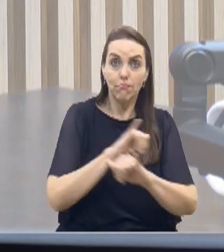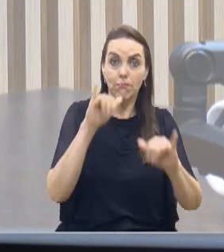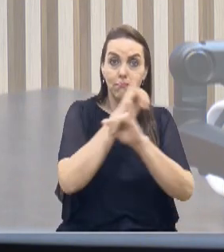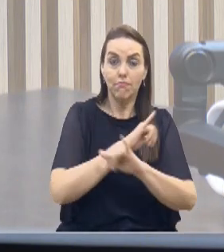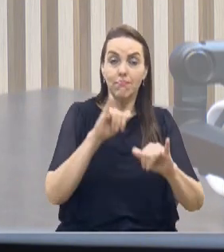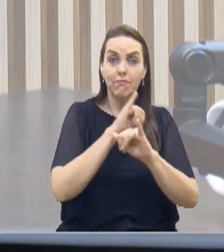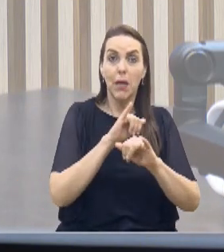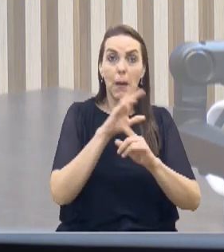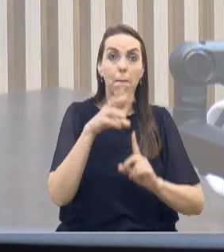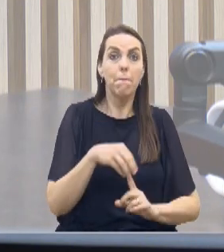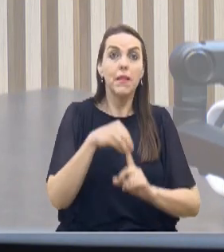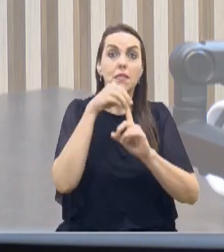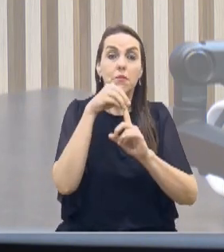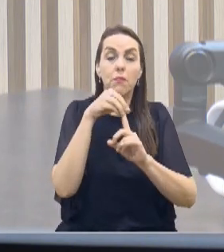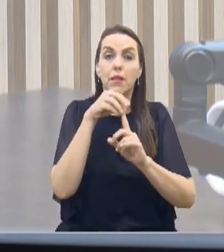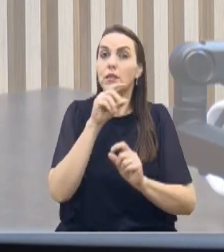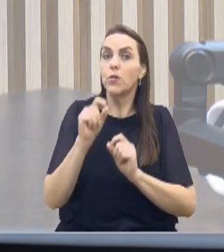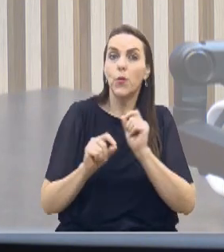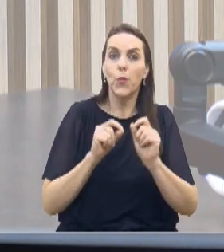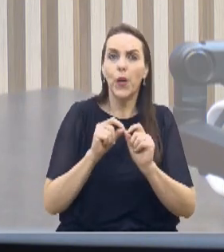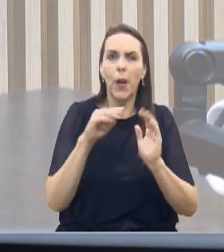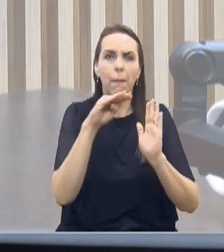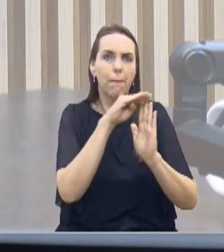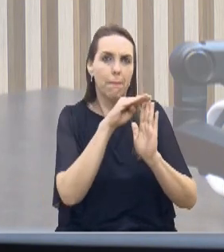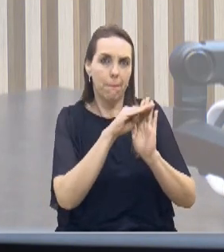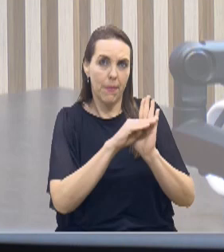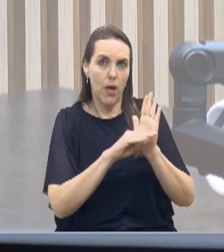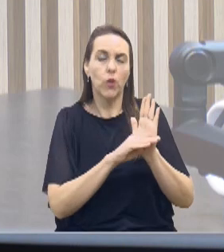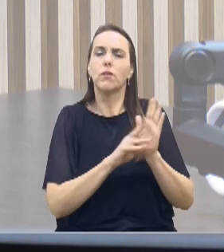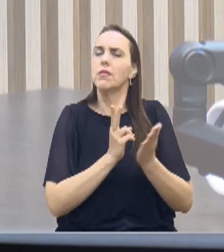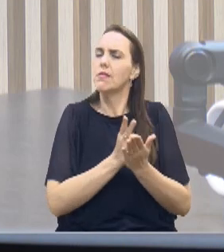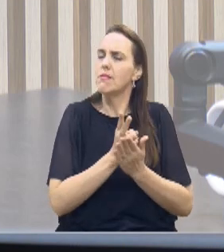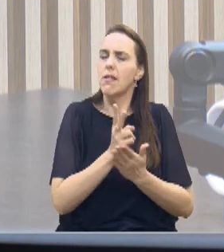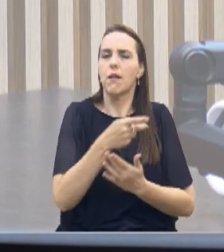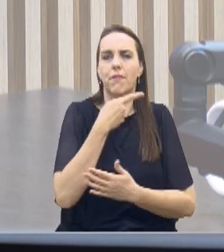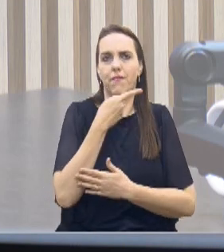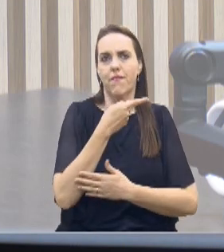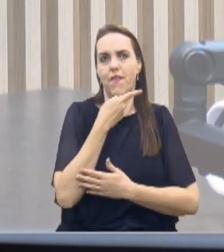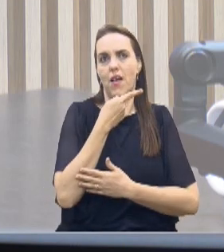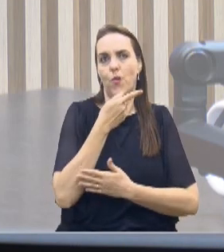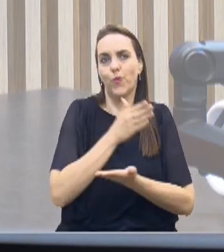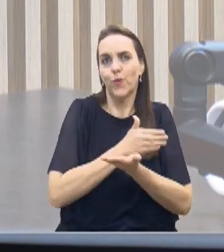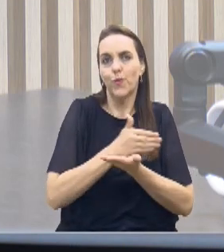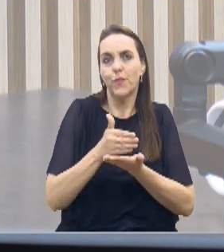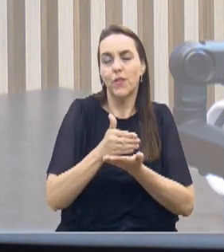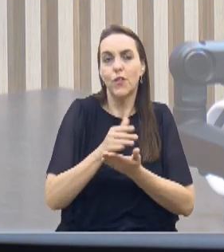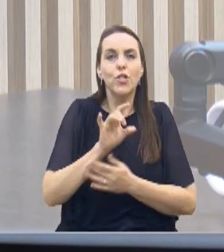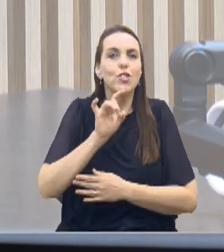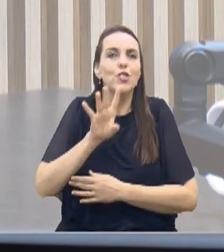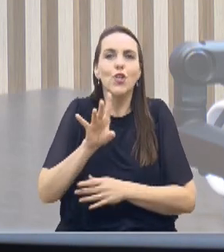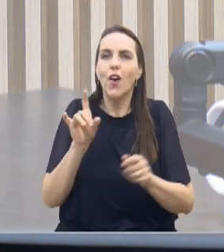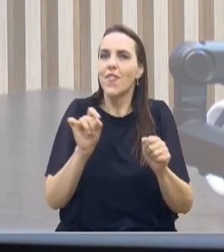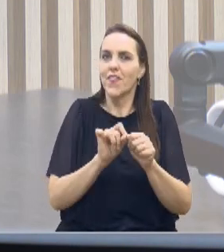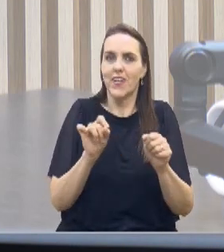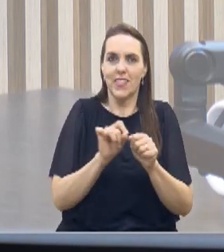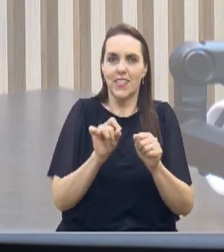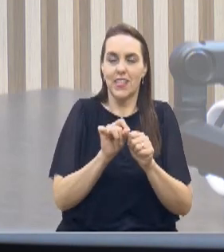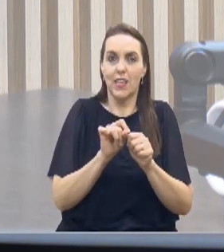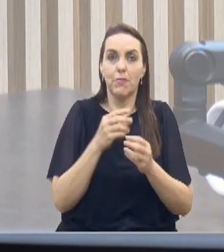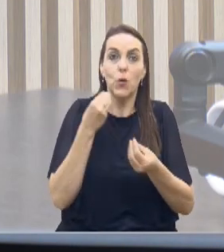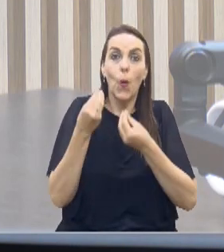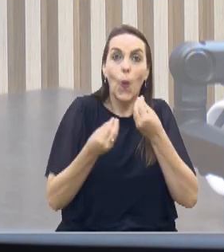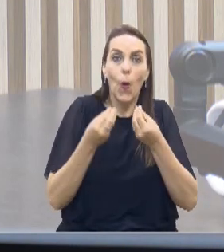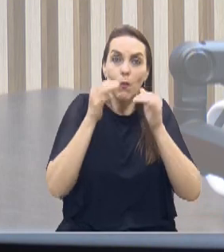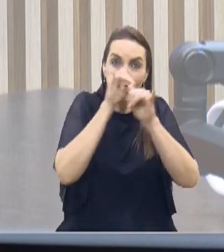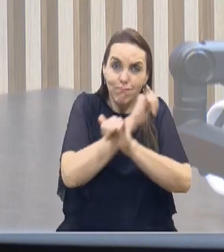principalmente dessa que é uma pauta, né, que eu falo sempre desde o início, que é não só o fazer, né, mas o comunicar